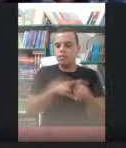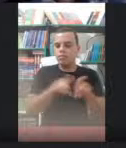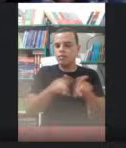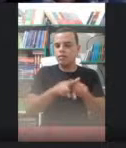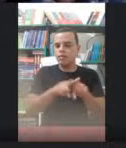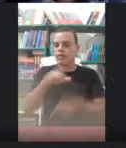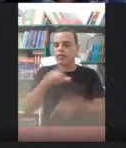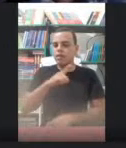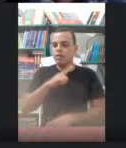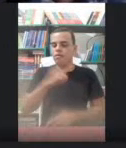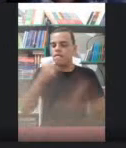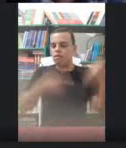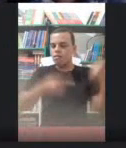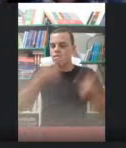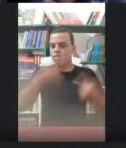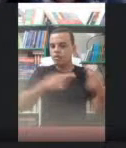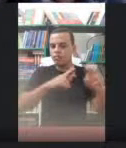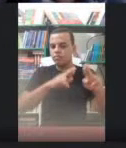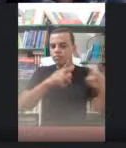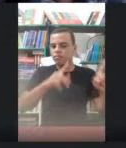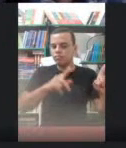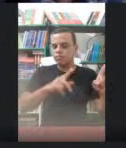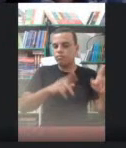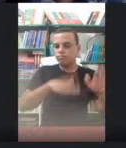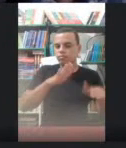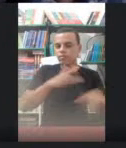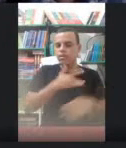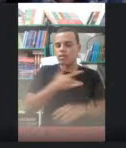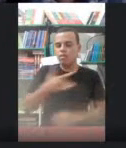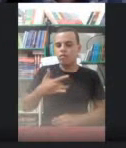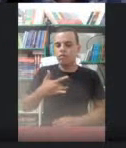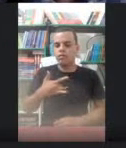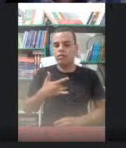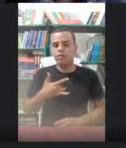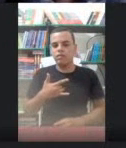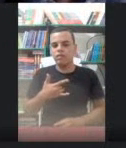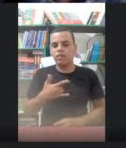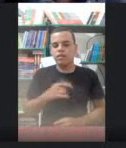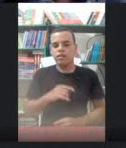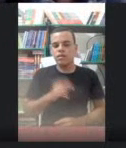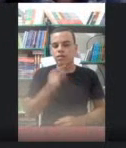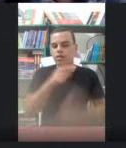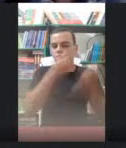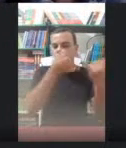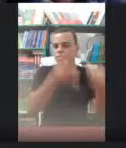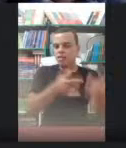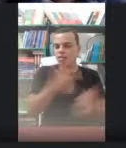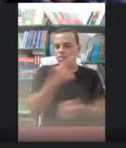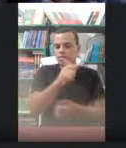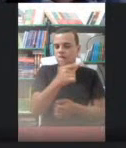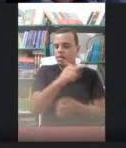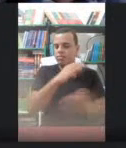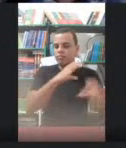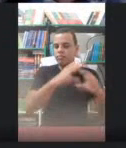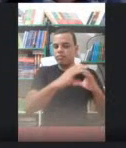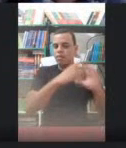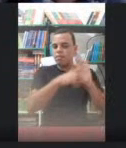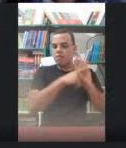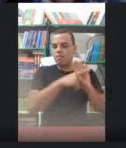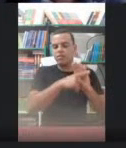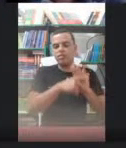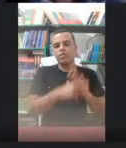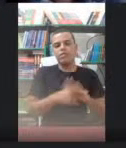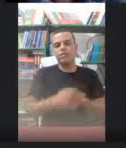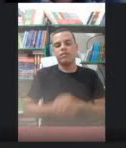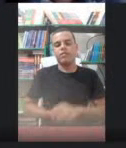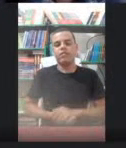uma política de tecnologia leve em saúde, isso quer dizer que nós não temos um indicador próprio de monitoramento,